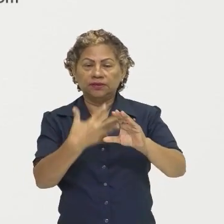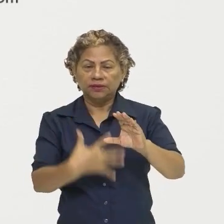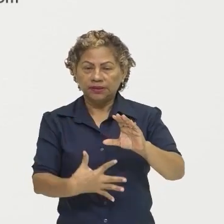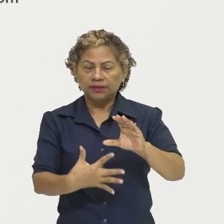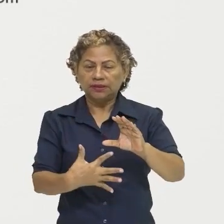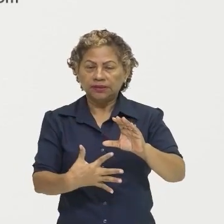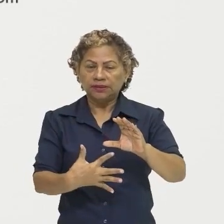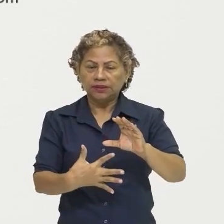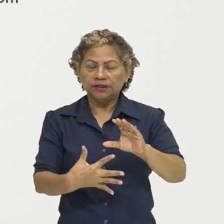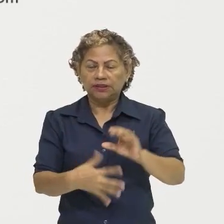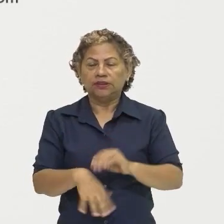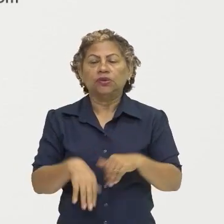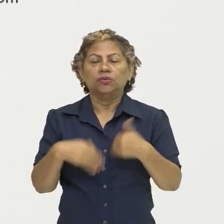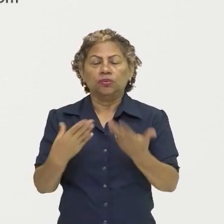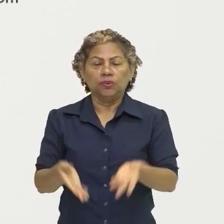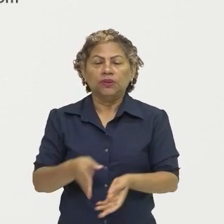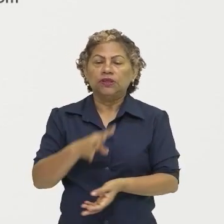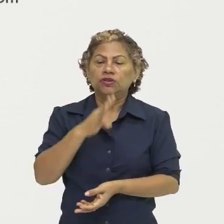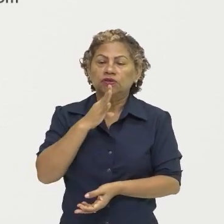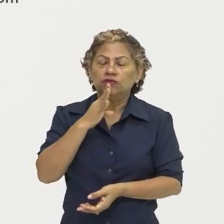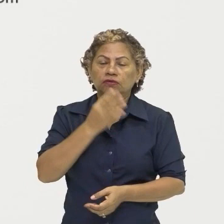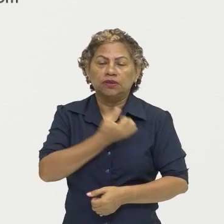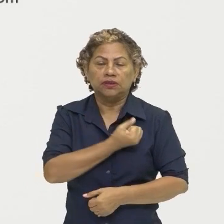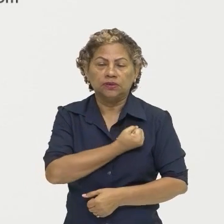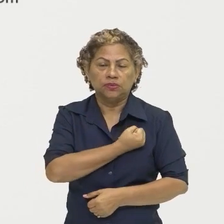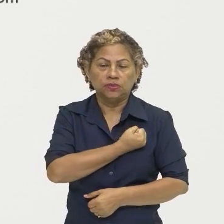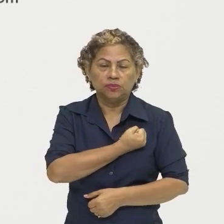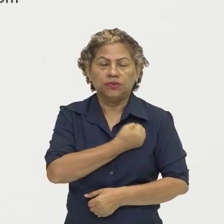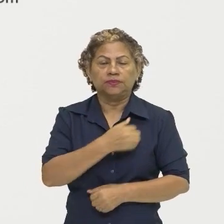caracterizada quando conhecemos um número